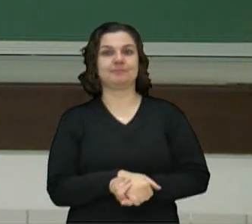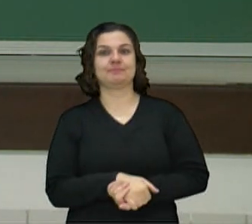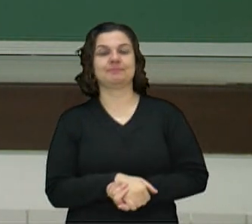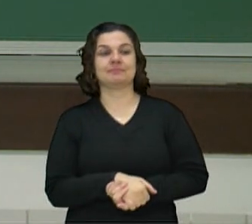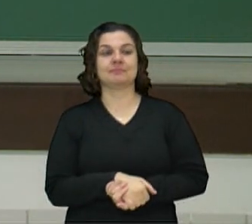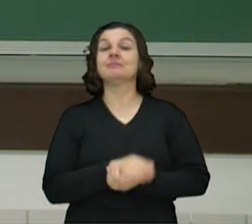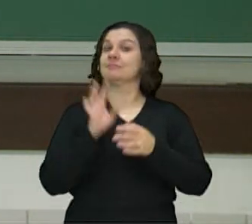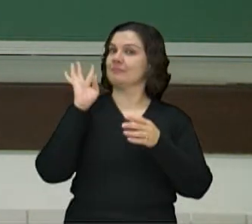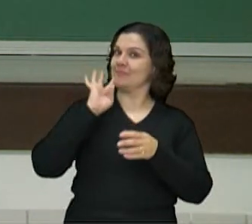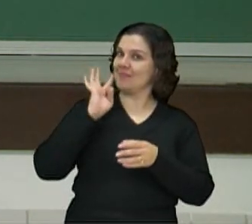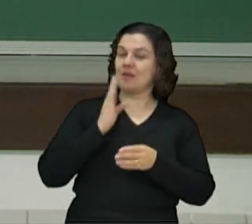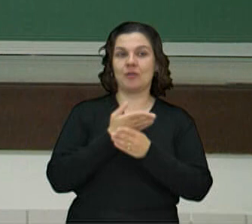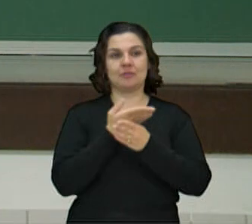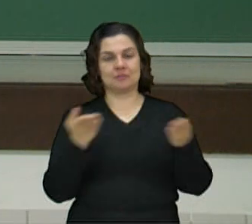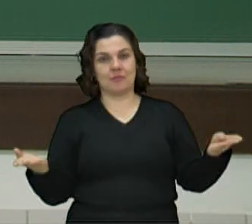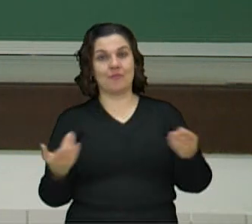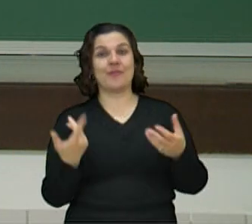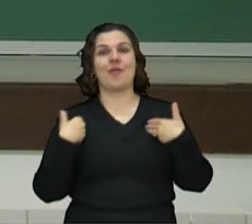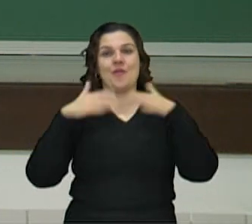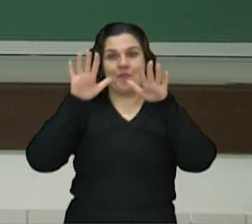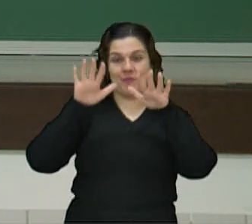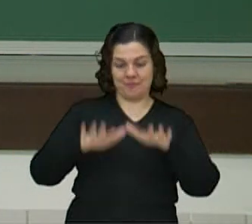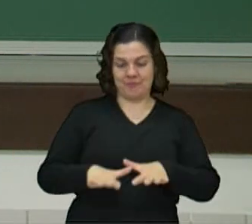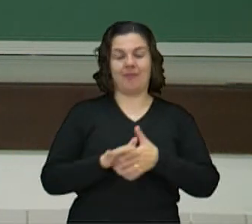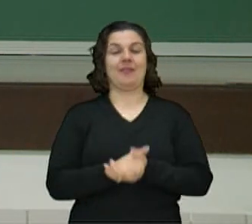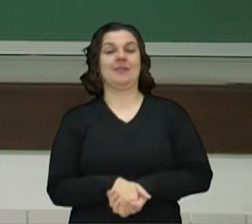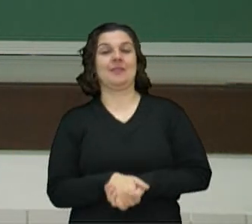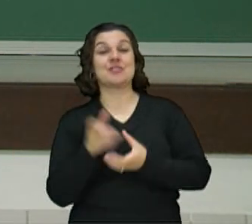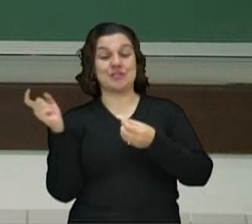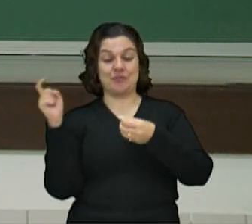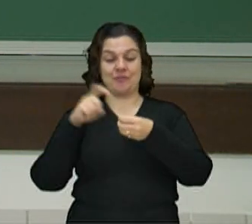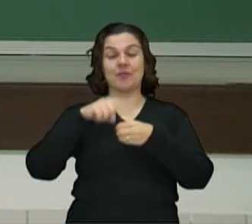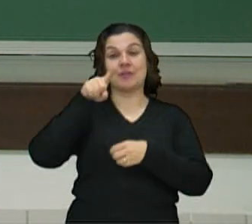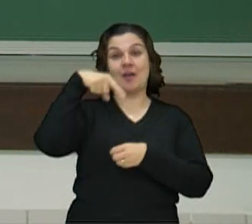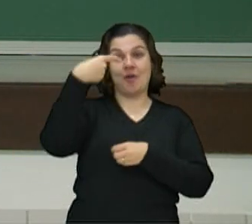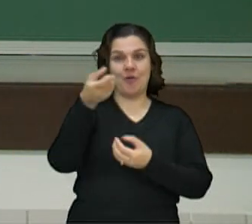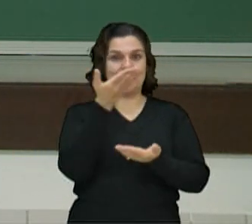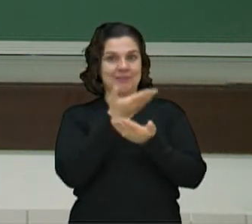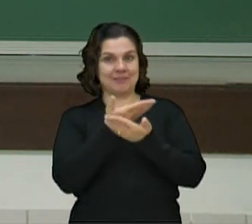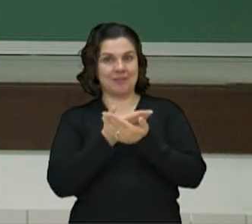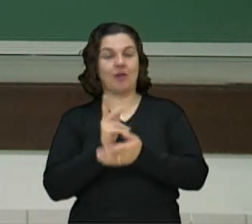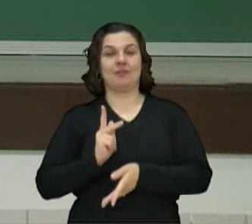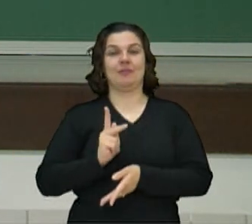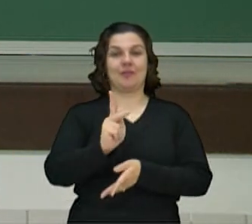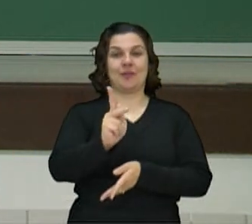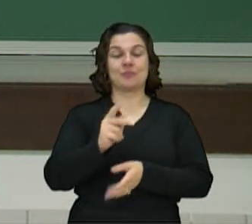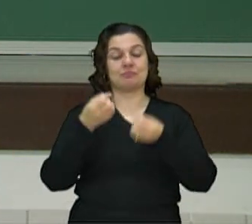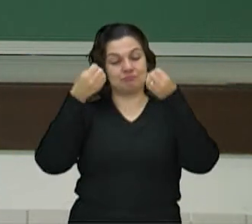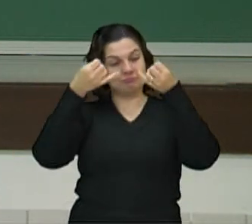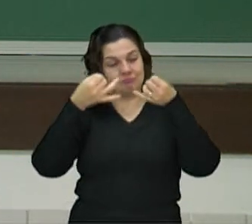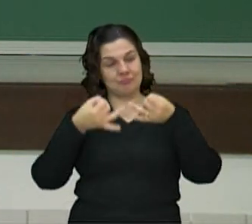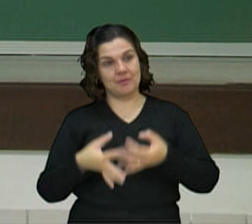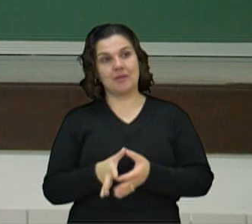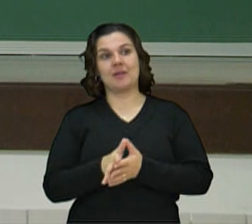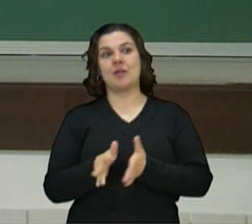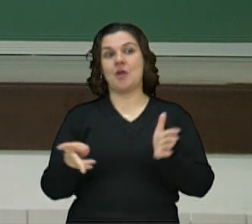1929. Legal? Povo, eu vou ficando por aqui. A gente volta na nossa próxima aula para continuarmos a falar dos